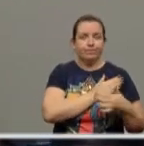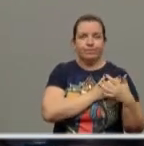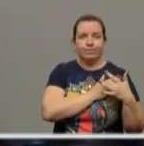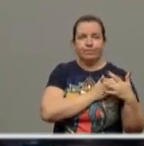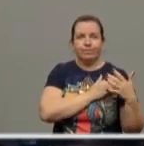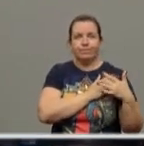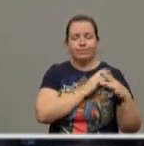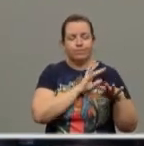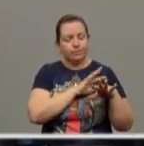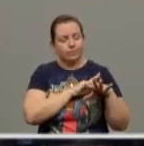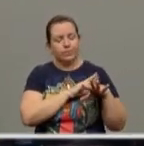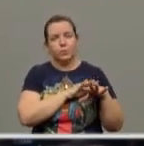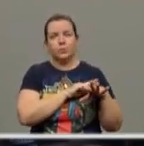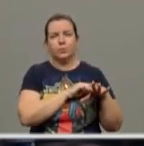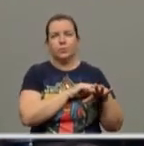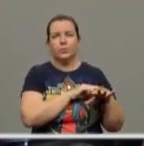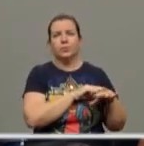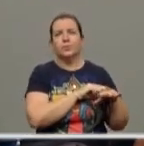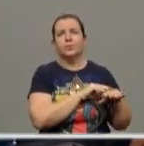coração.